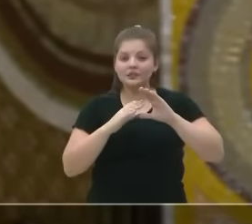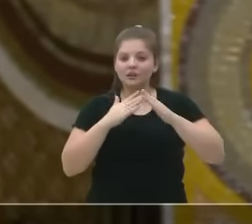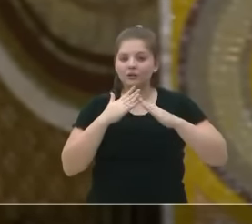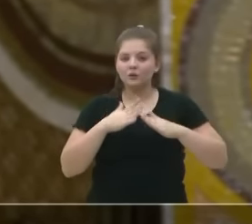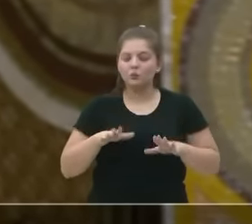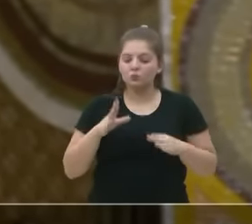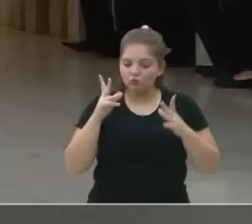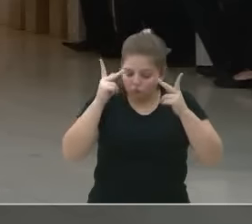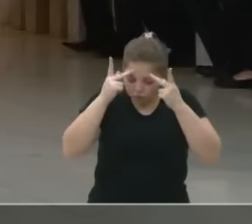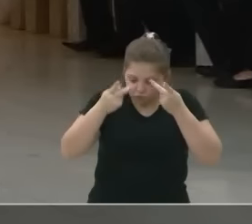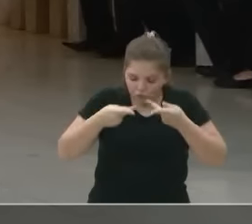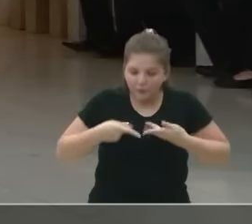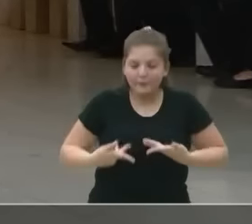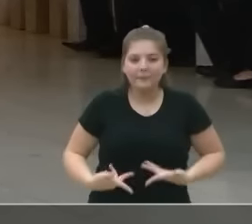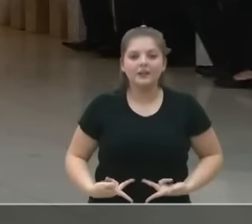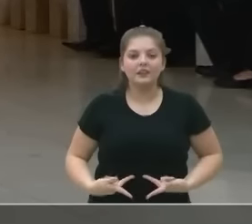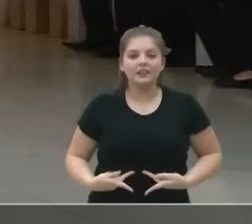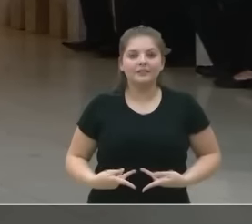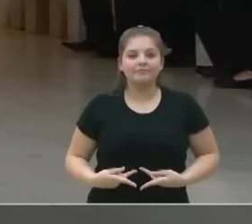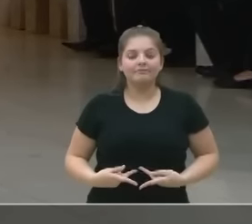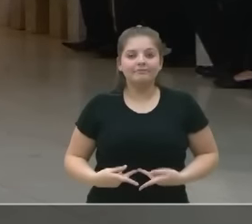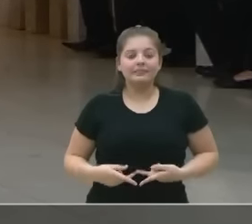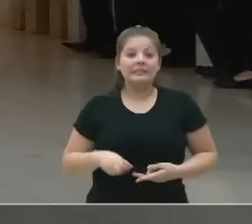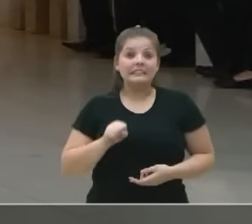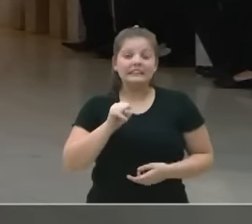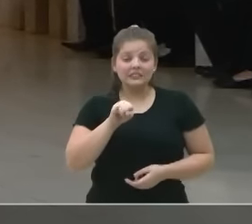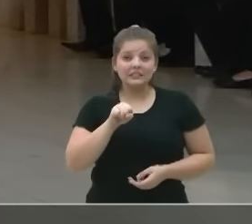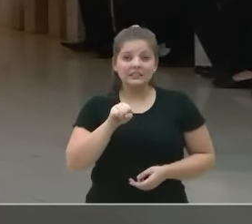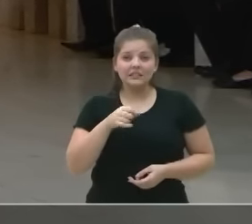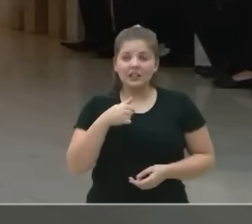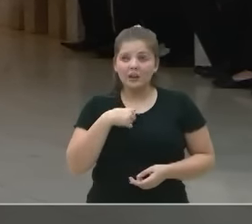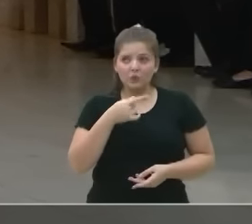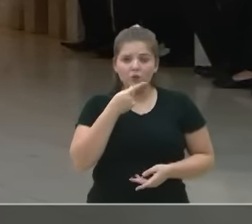plenamente humana. E se me permite um pequeno trecho,